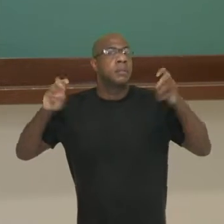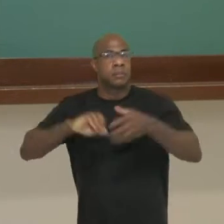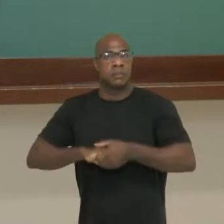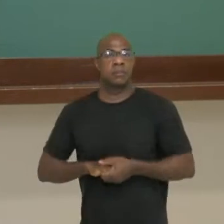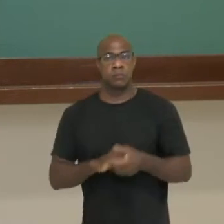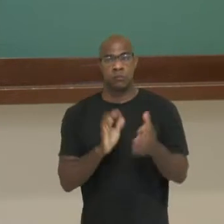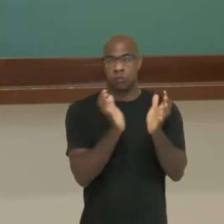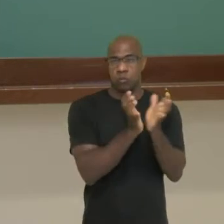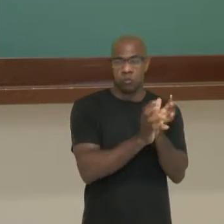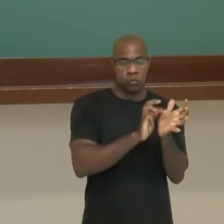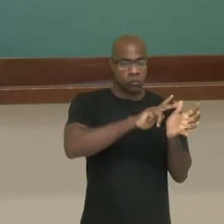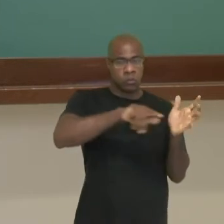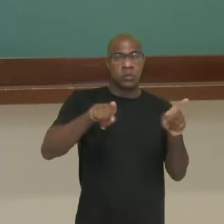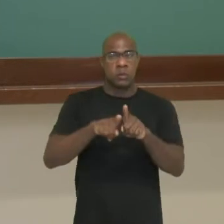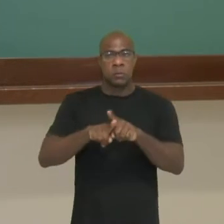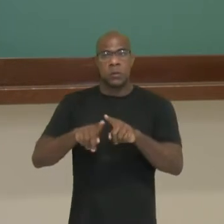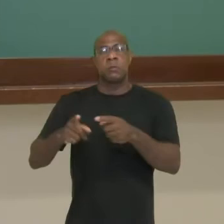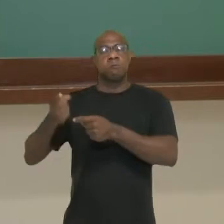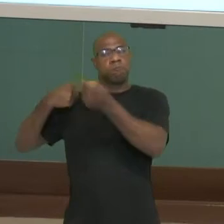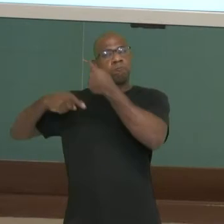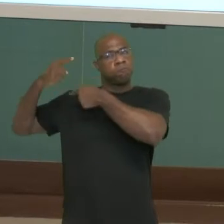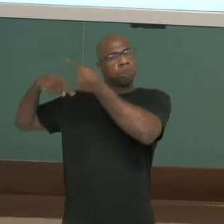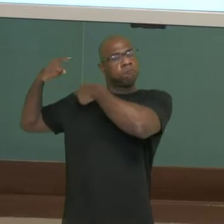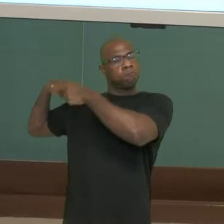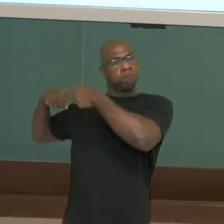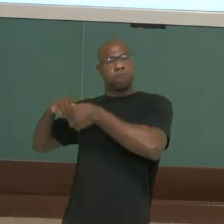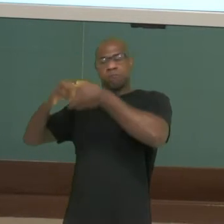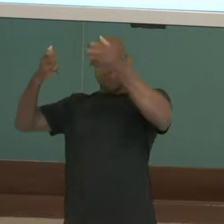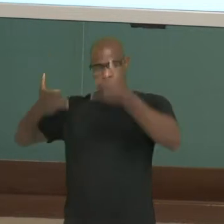especiação e ancestralidade.